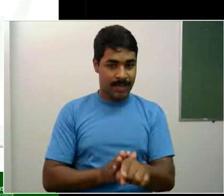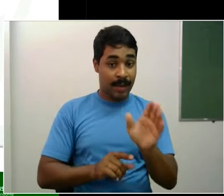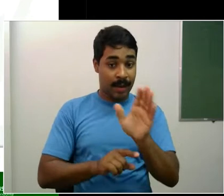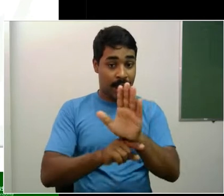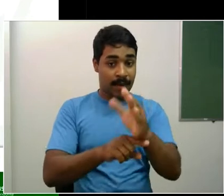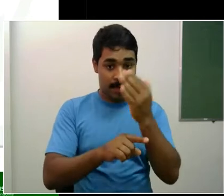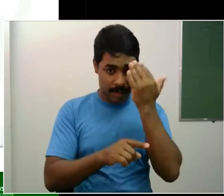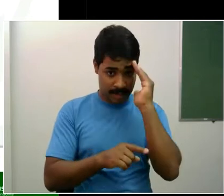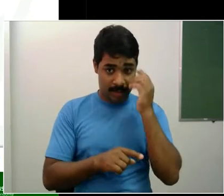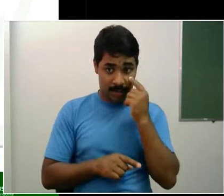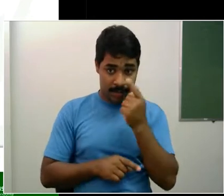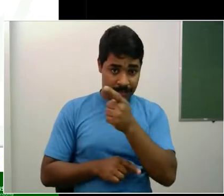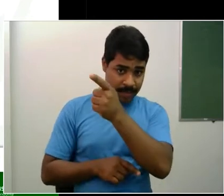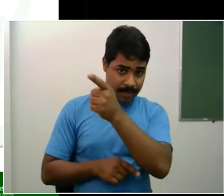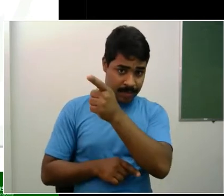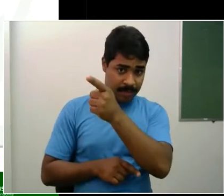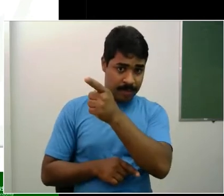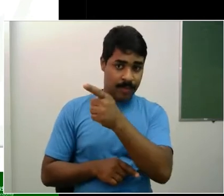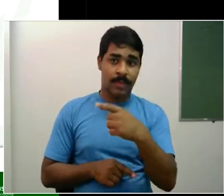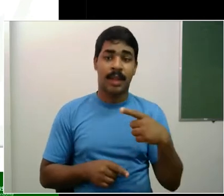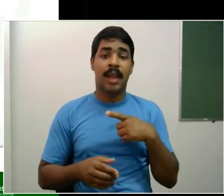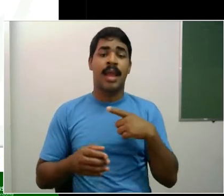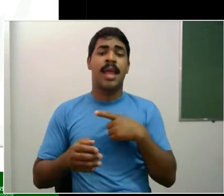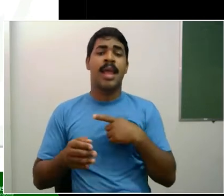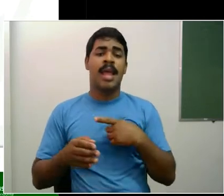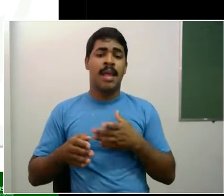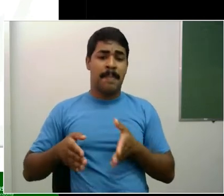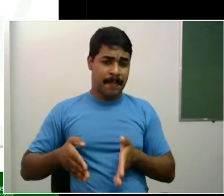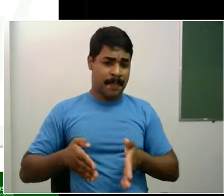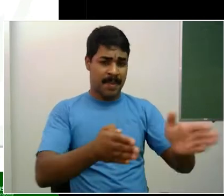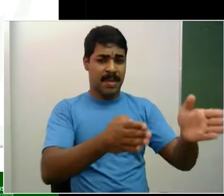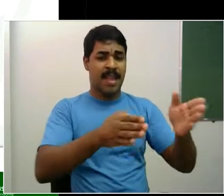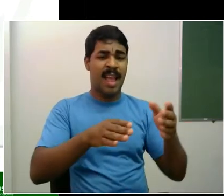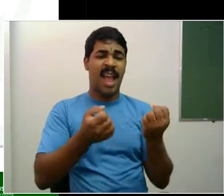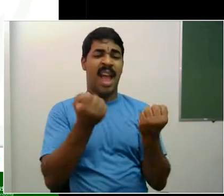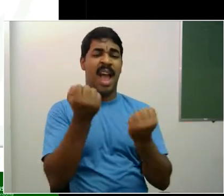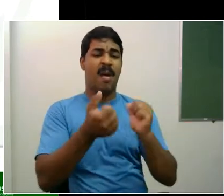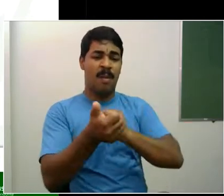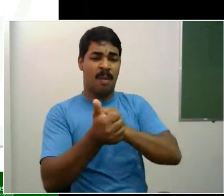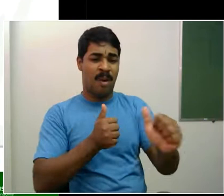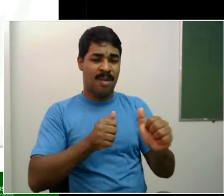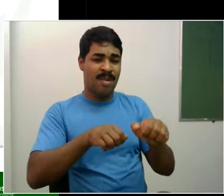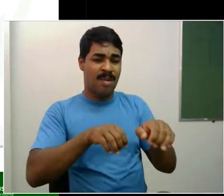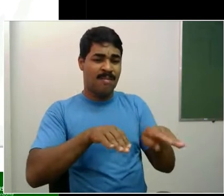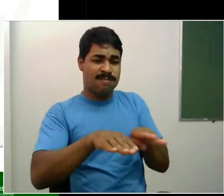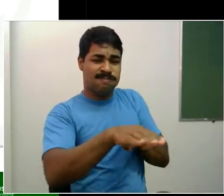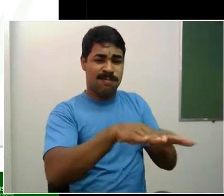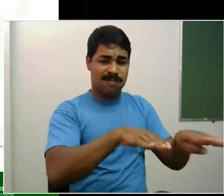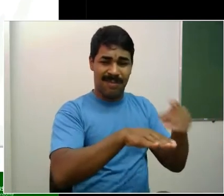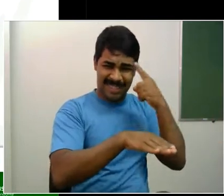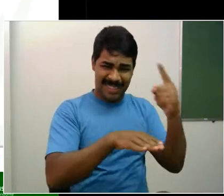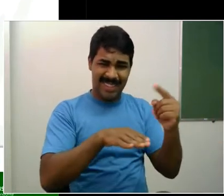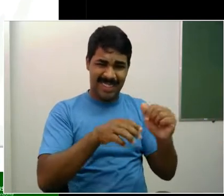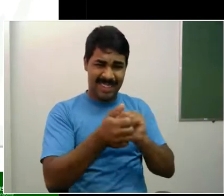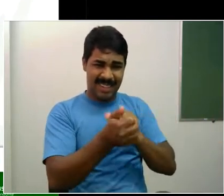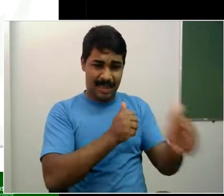assim: ao longo de uma pista de corrida de automóveis, existem 5 postos